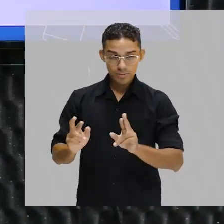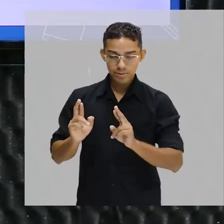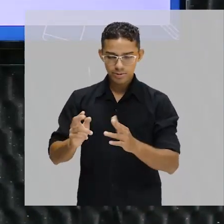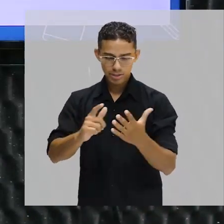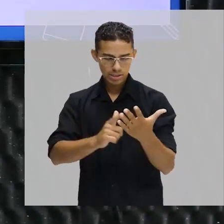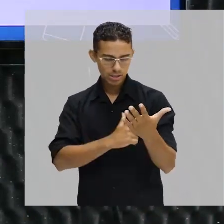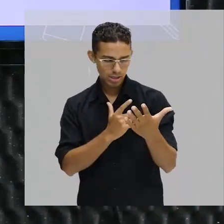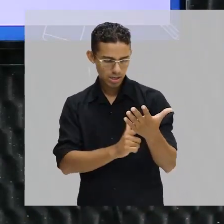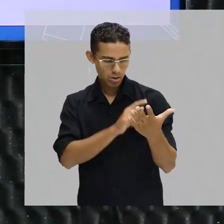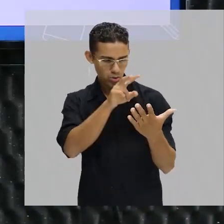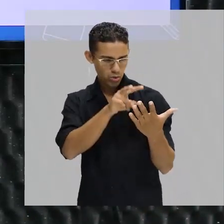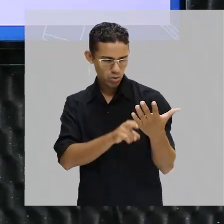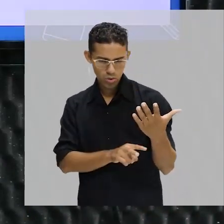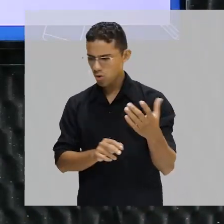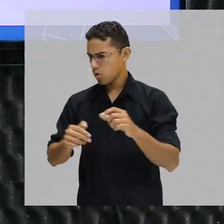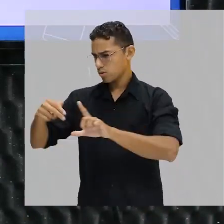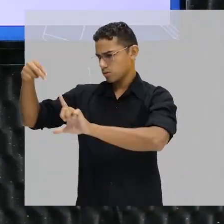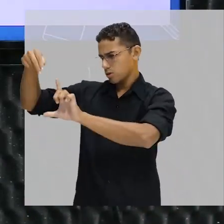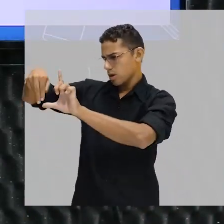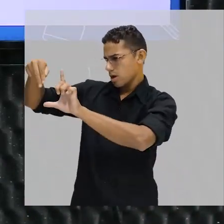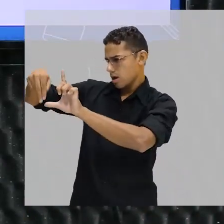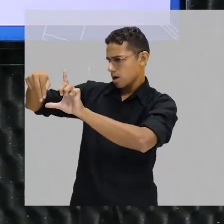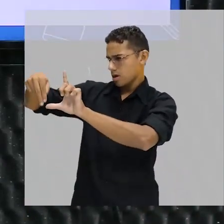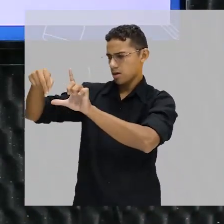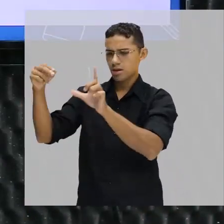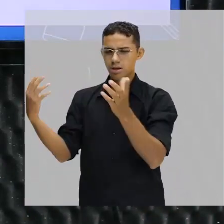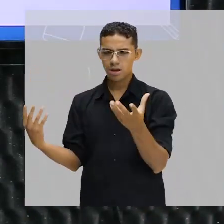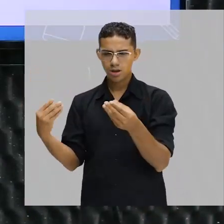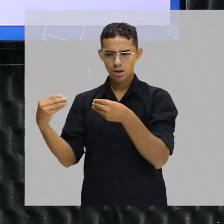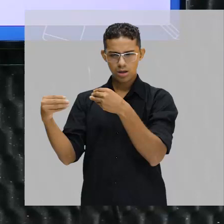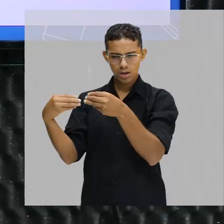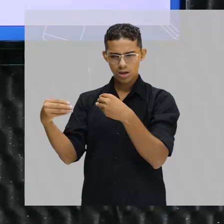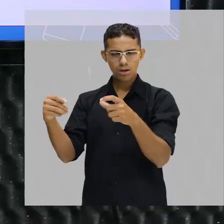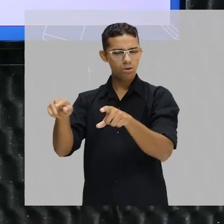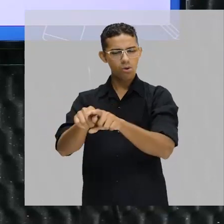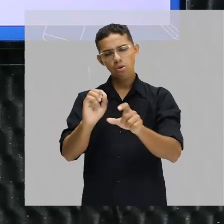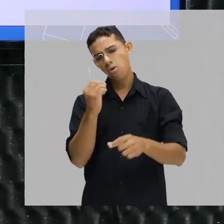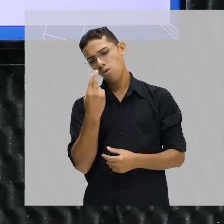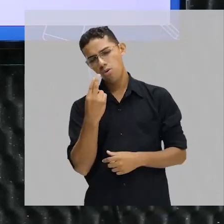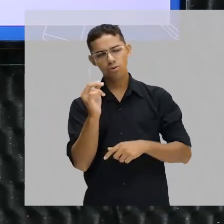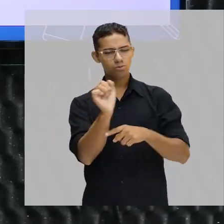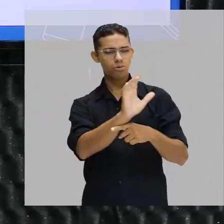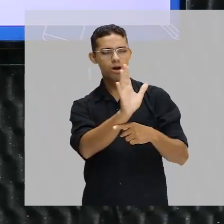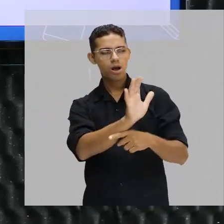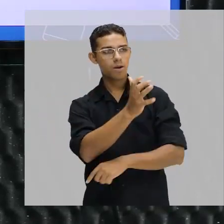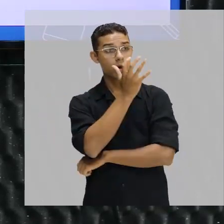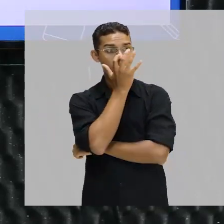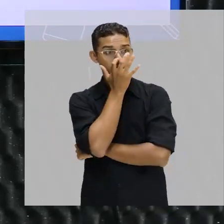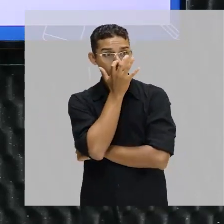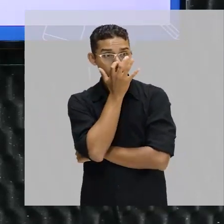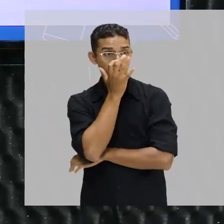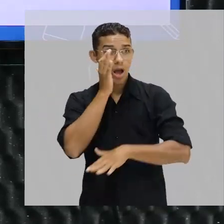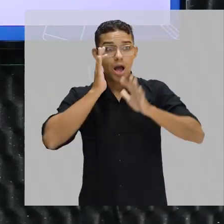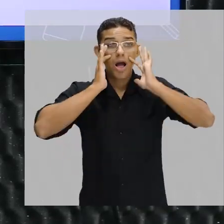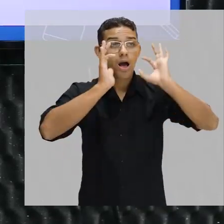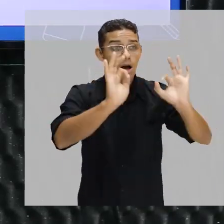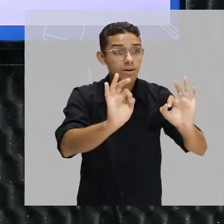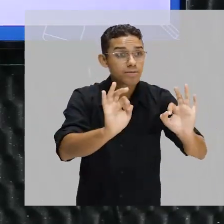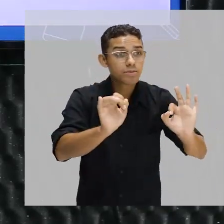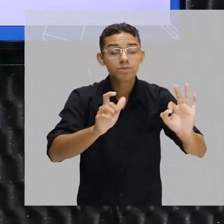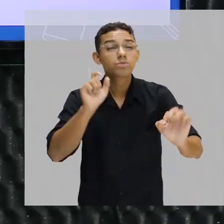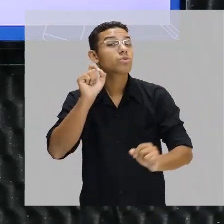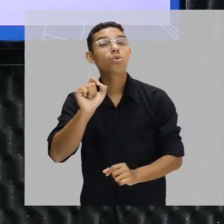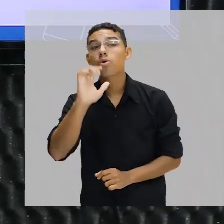um livro, assistindo uma novela ou vendo a um filme, a gente tem aquela parte que fica todo mundo preso,